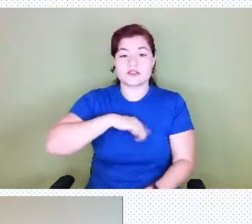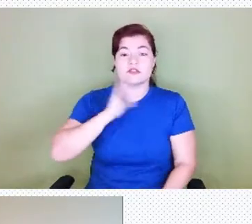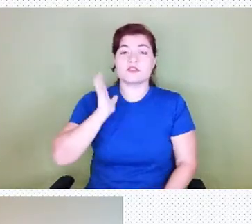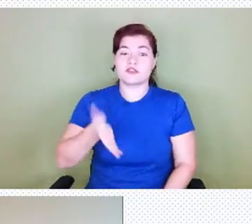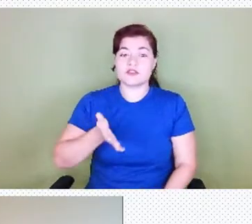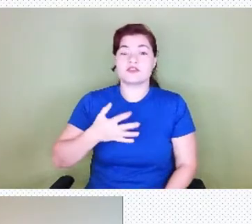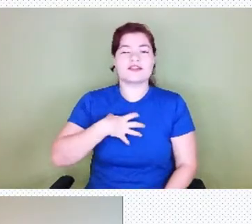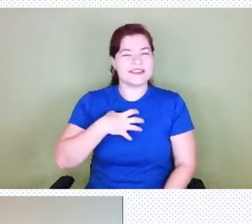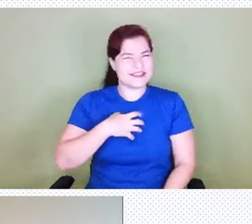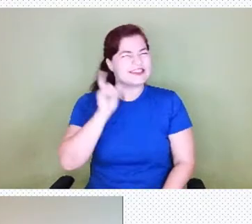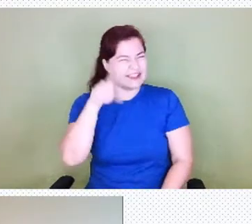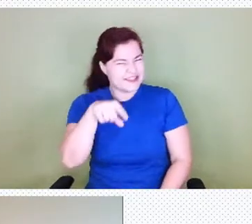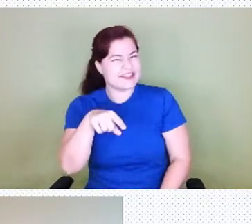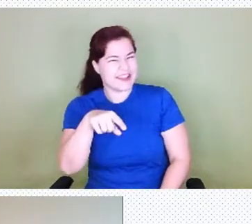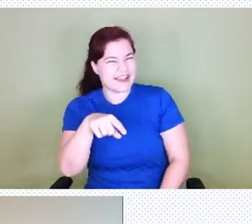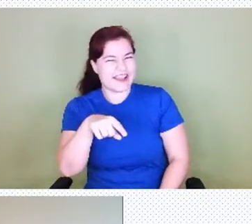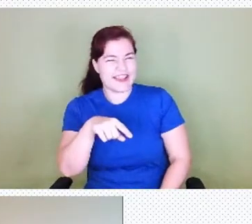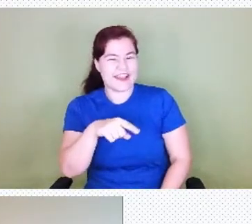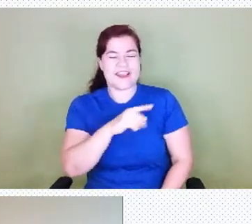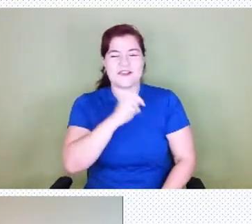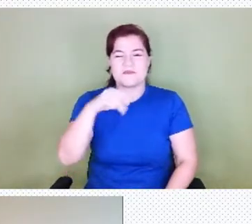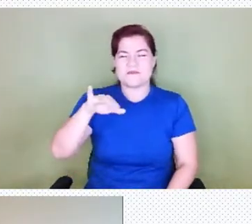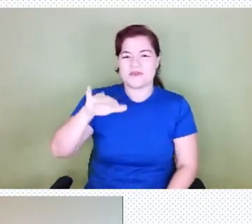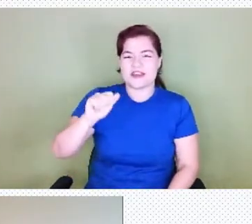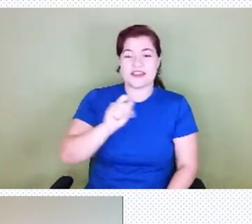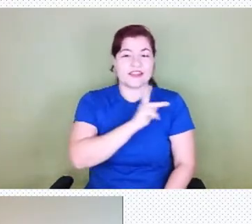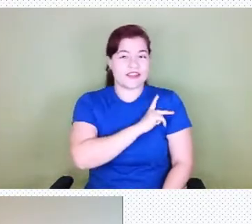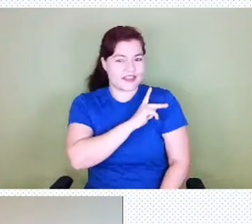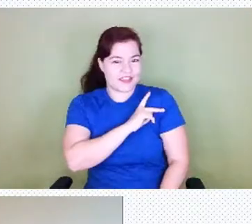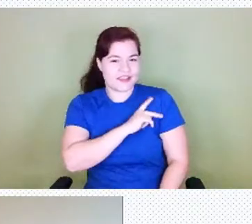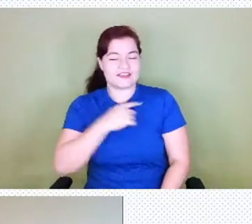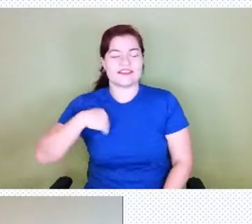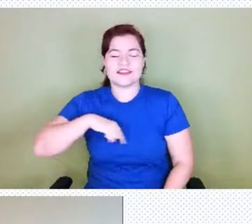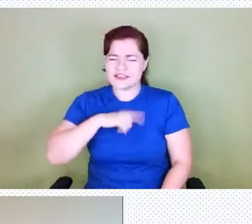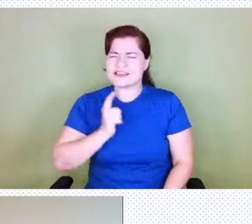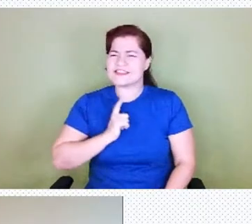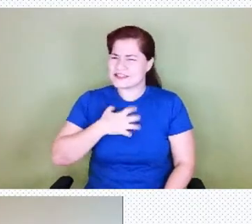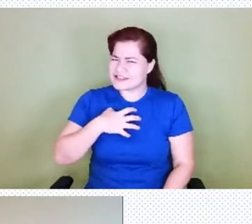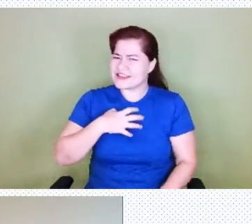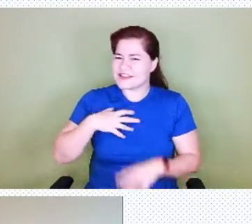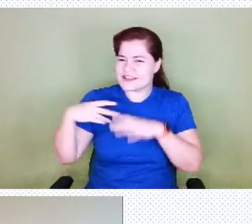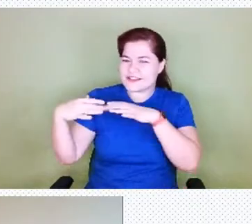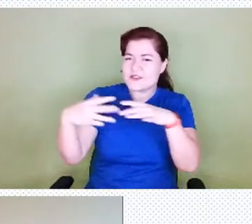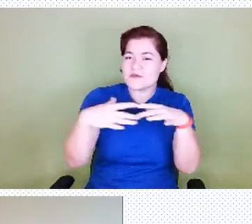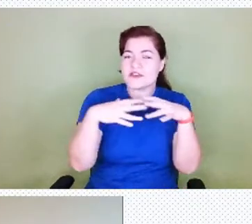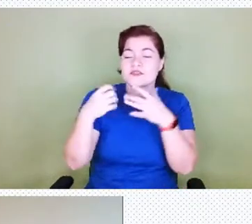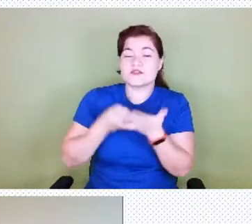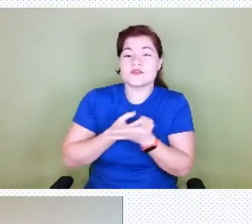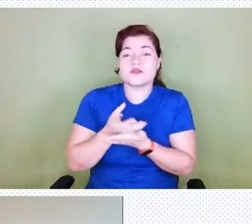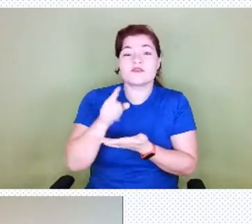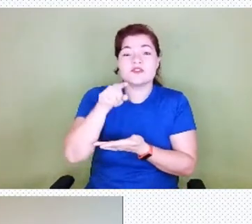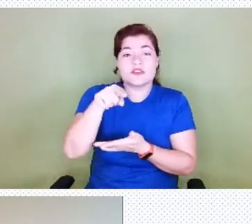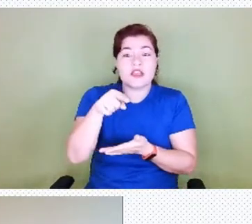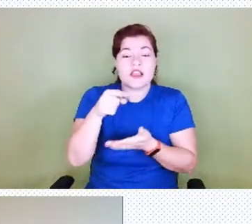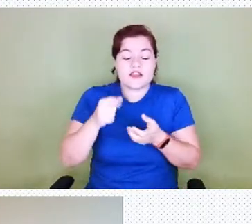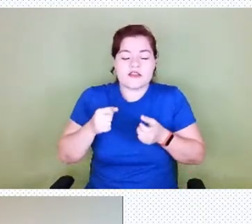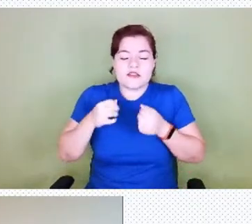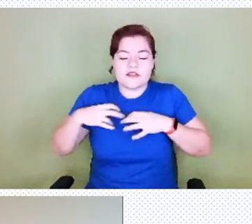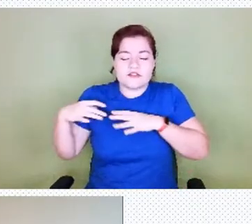não é, Kate? Essas vibrações do Evangelho possam alcançar os lares de vocês, onde